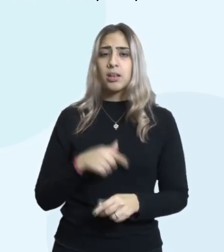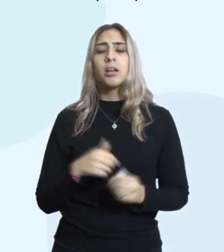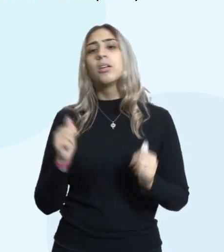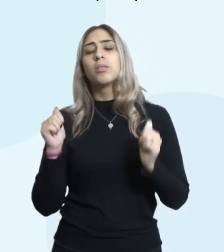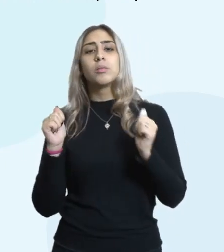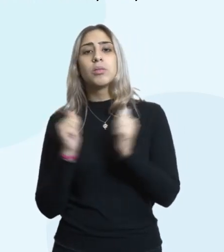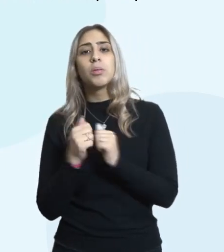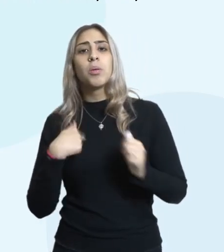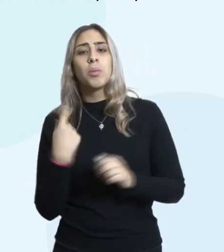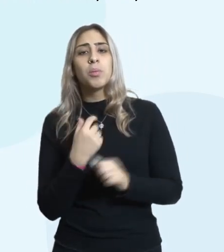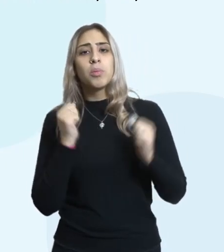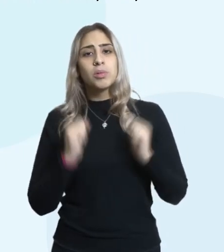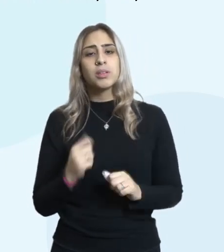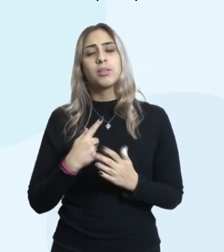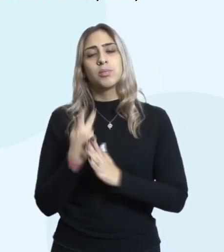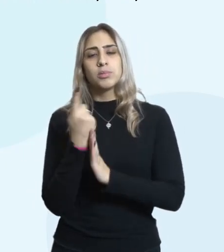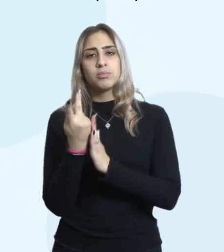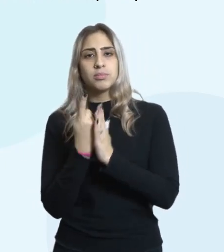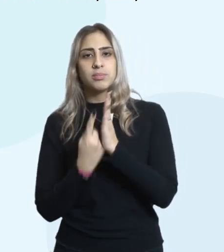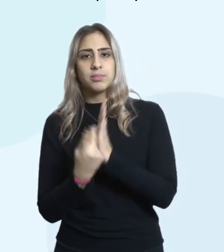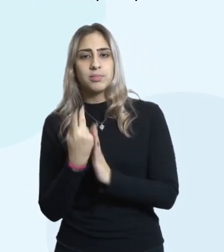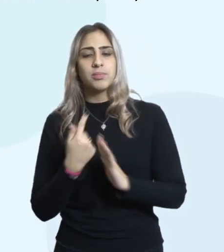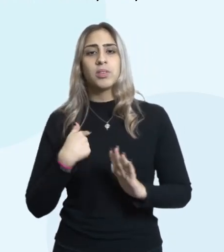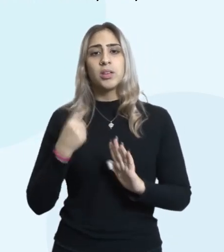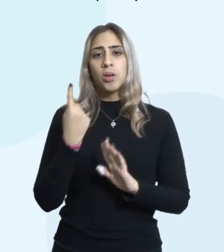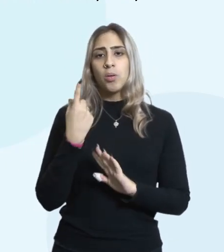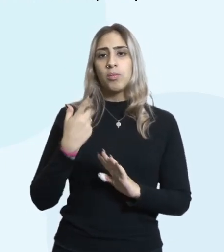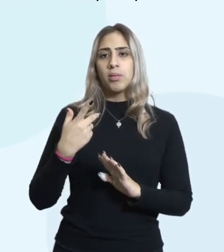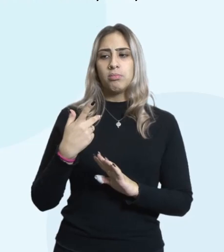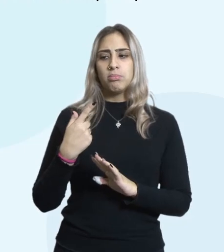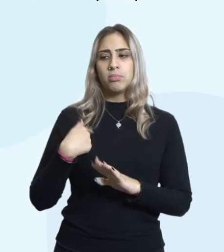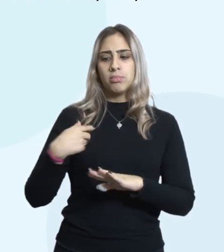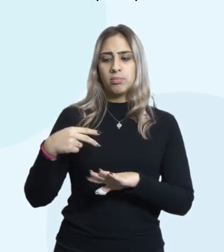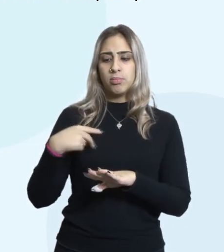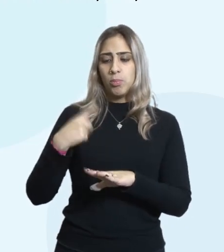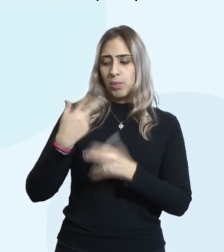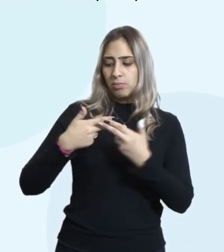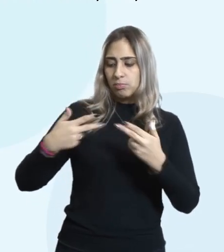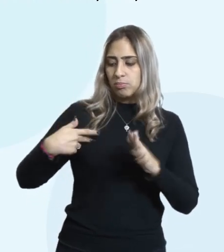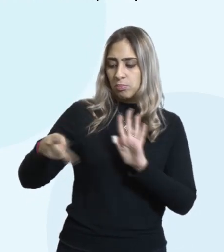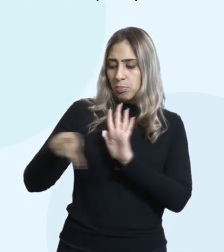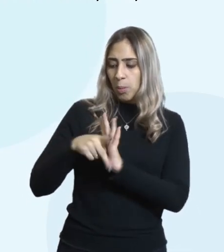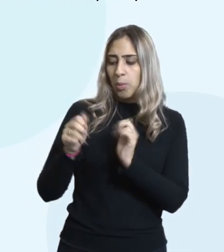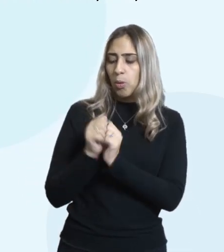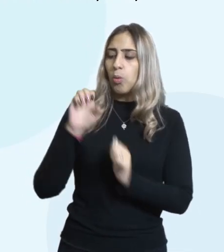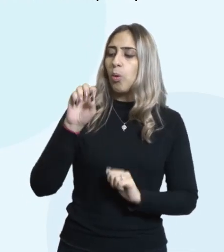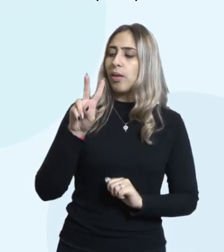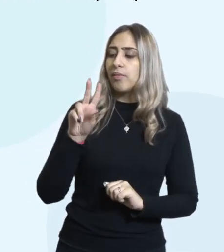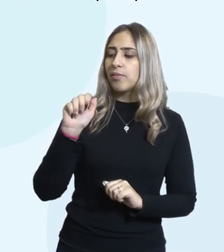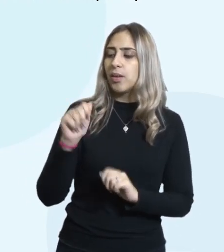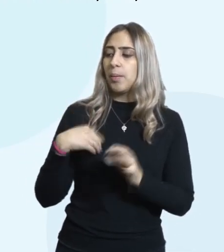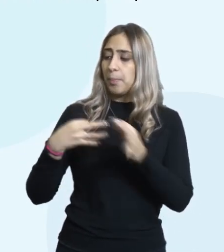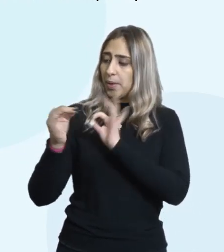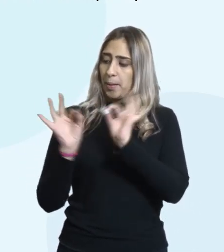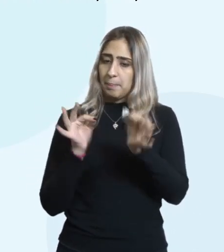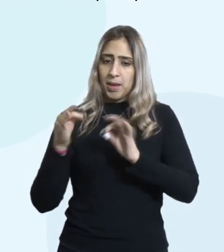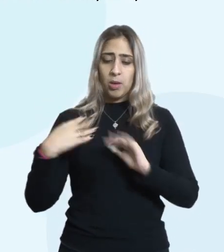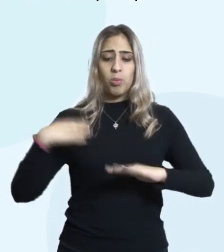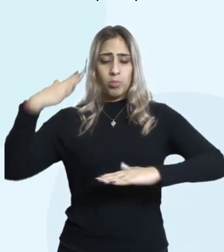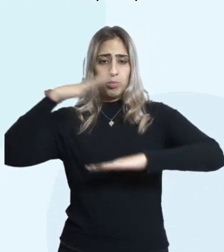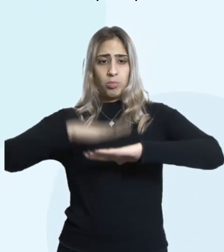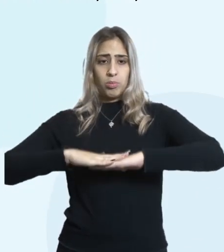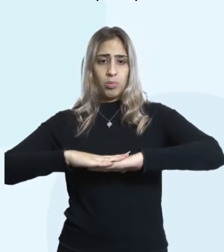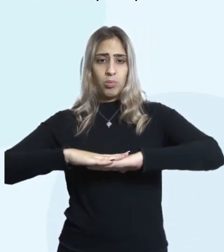por exemplo, para um desenho, tem uma prancha com EVA, com papel sulfite em cima desse EVA, e